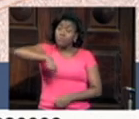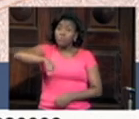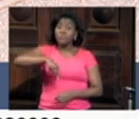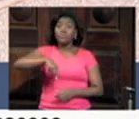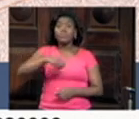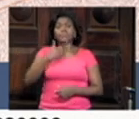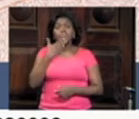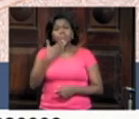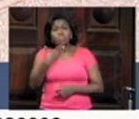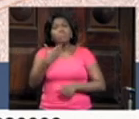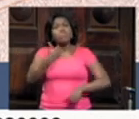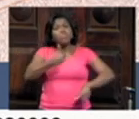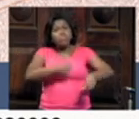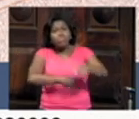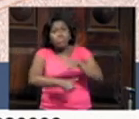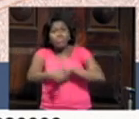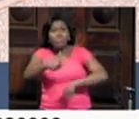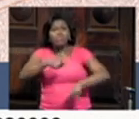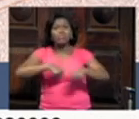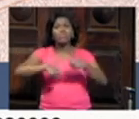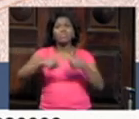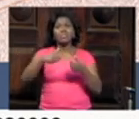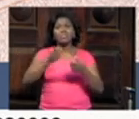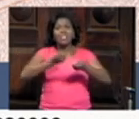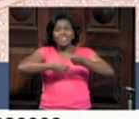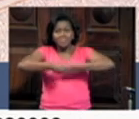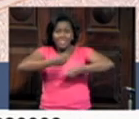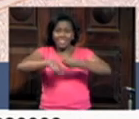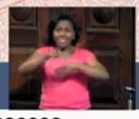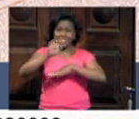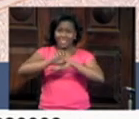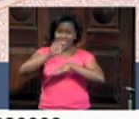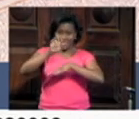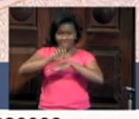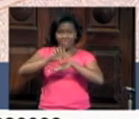propusemos mudanças à administração estadual.